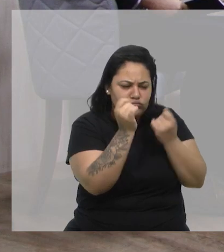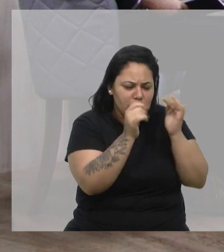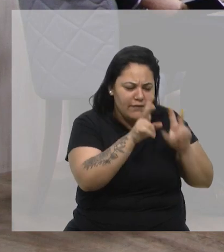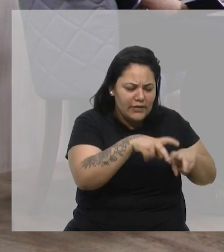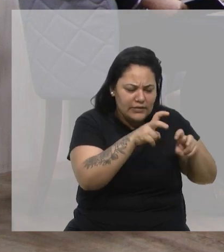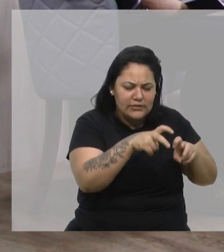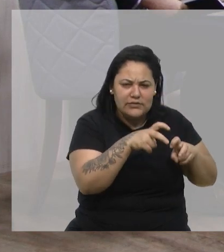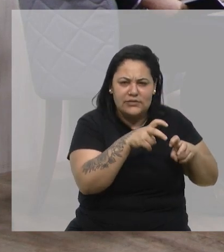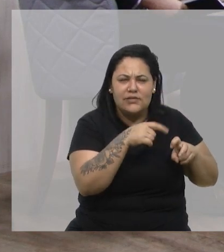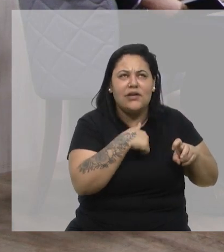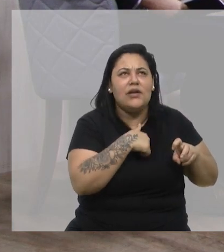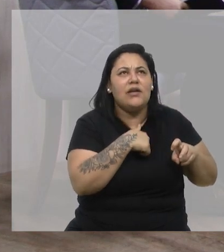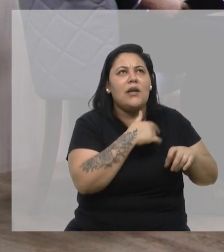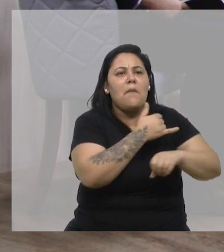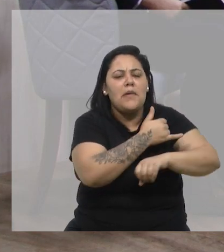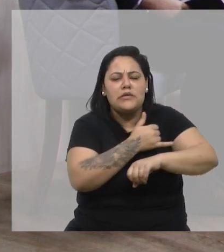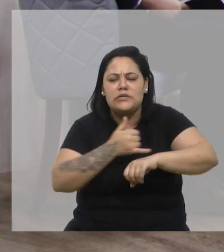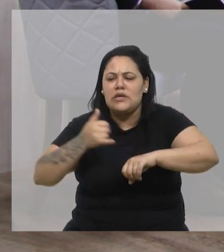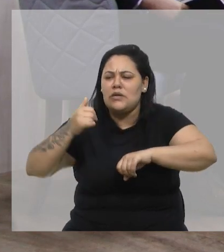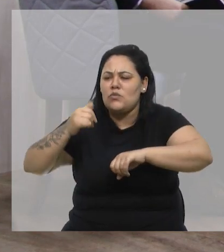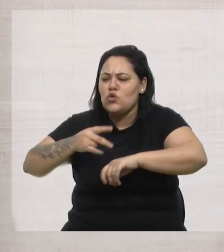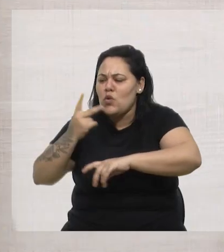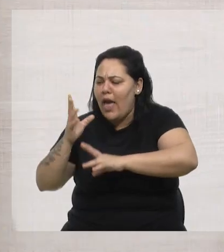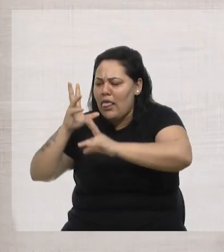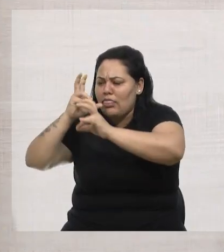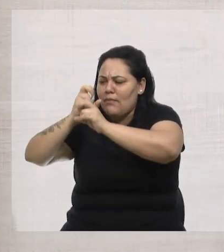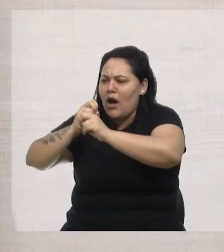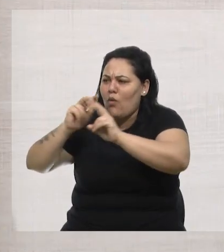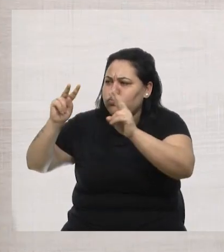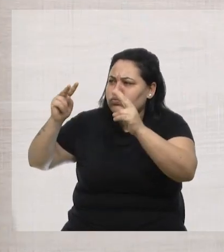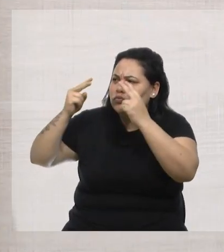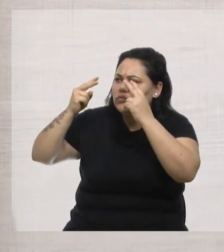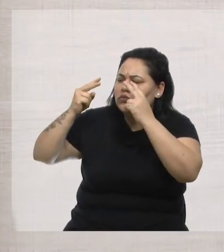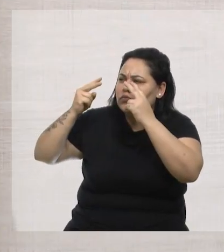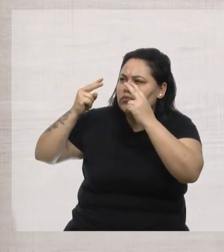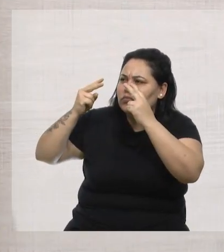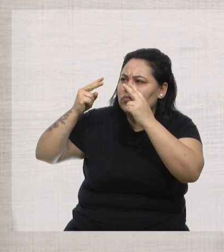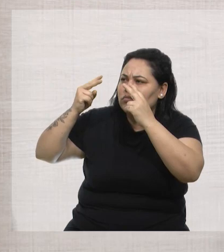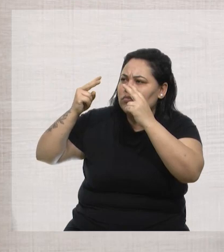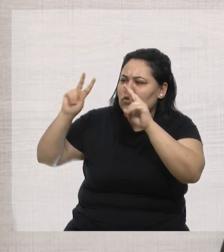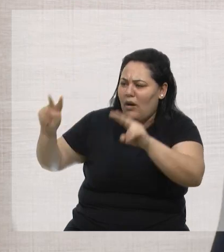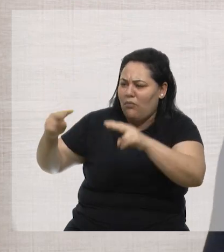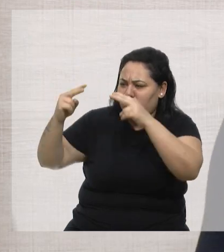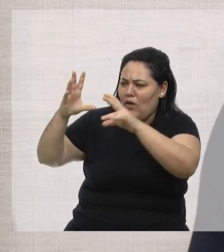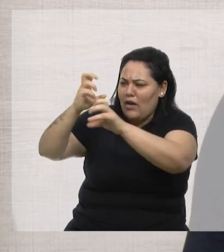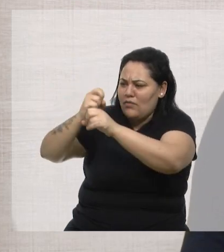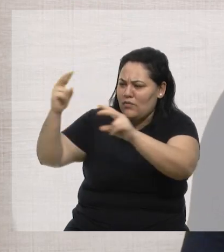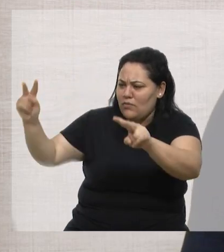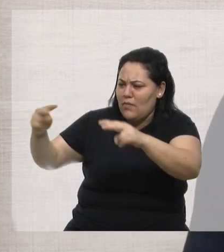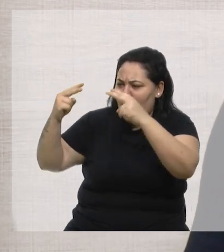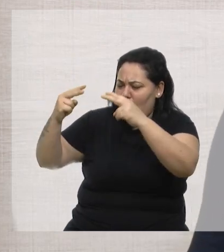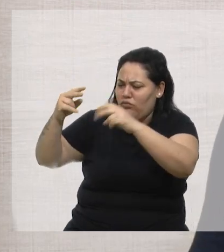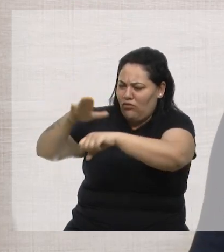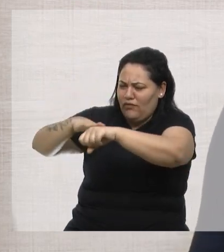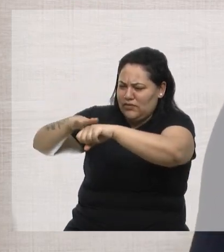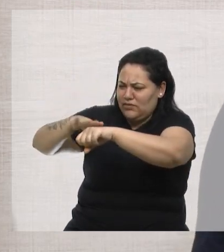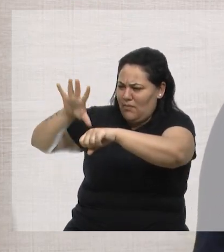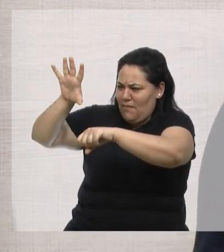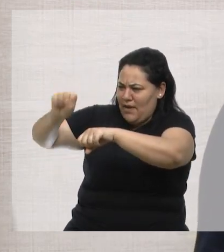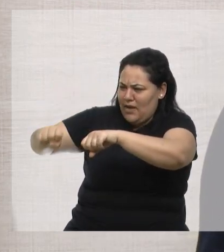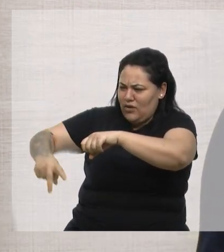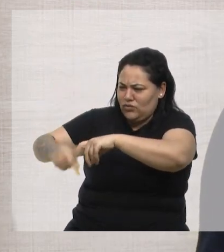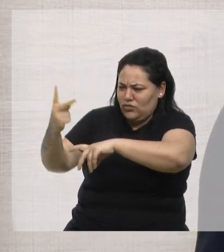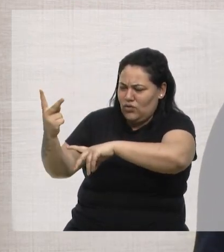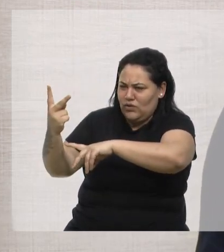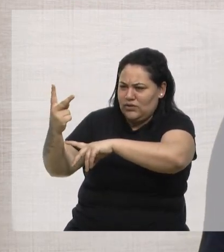ele tá circulando pela fazenda e ele diz: eu passei por 2 mulas e essas 2 mulas estavam filosofando. Aí eu peguei essas